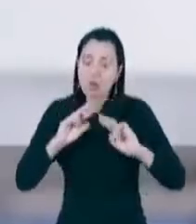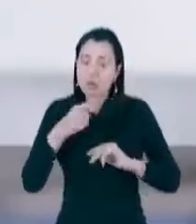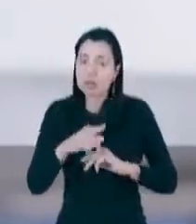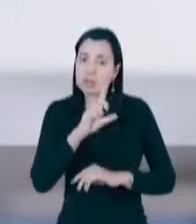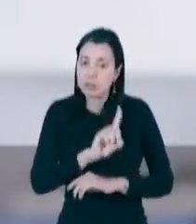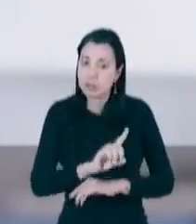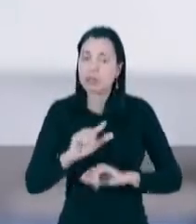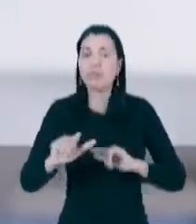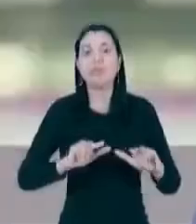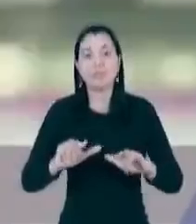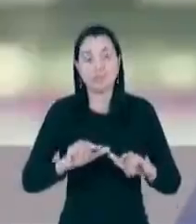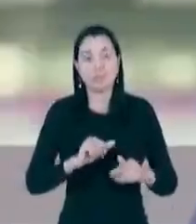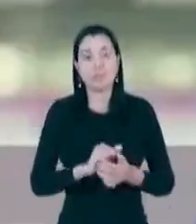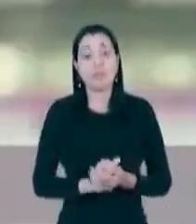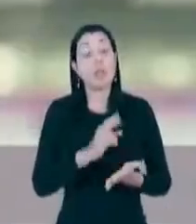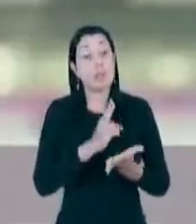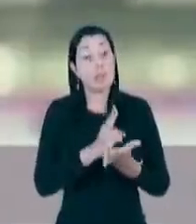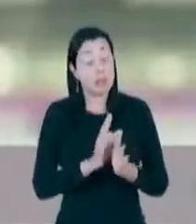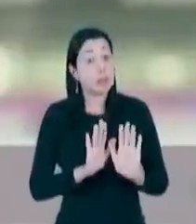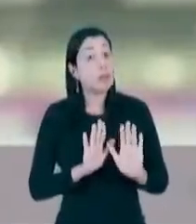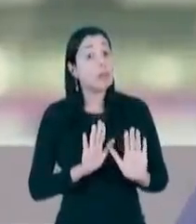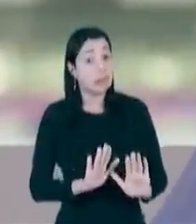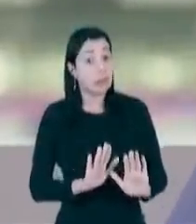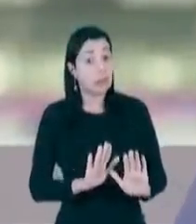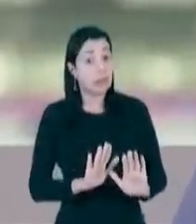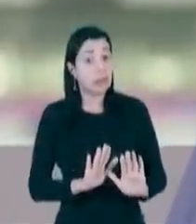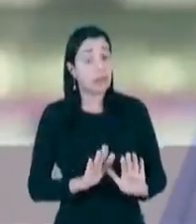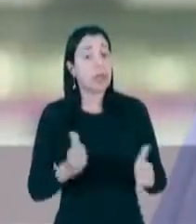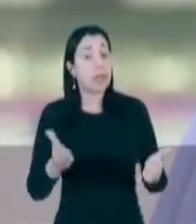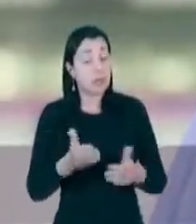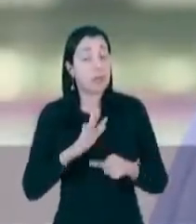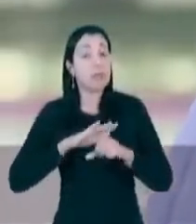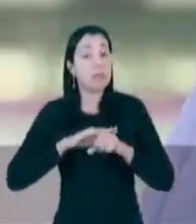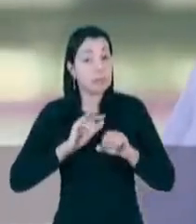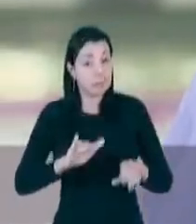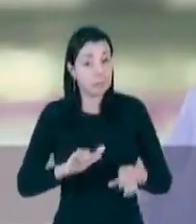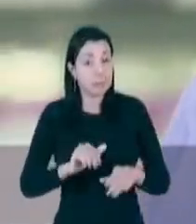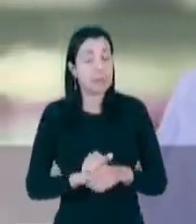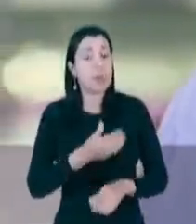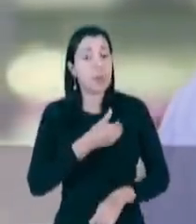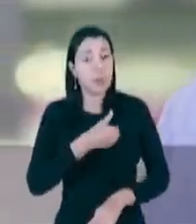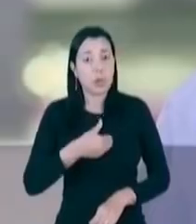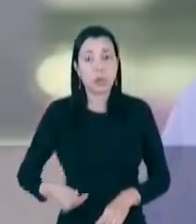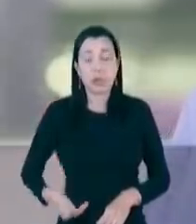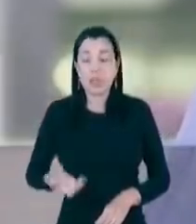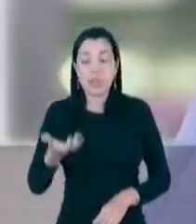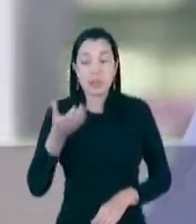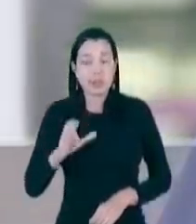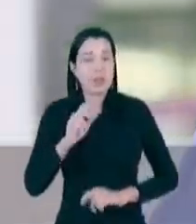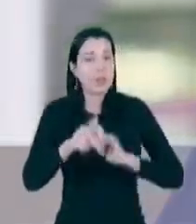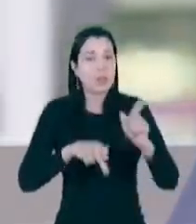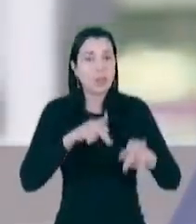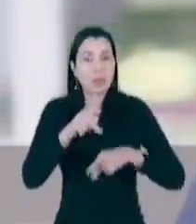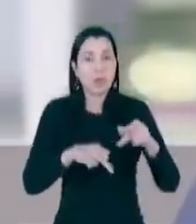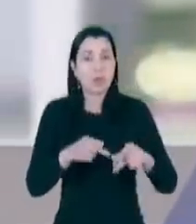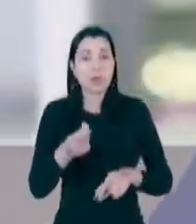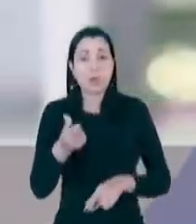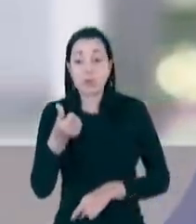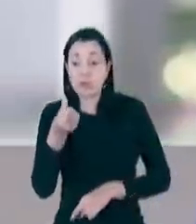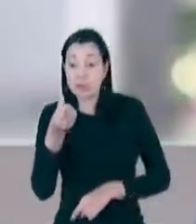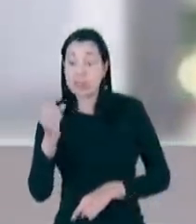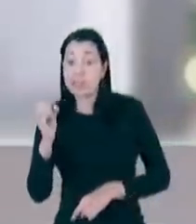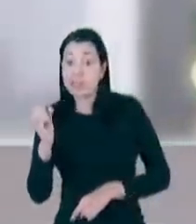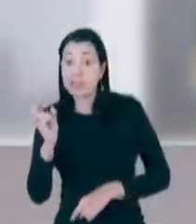seus direitos trabalhistas. Mesmo assim, em plena pandemia, o governo nega ao povo um auxílio emergencial